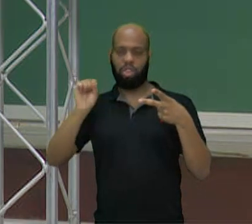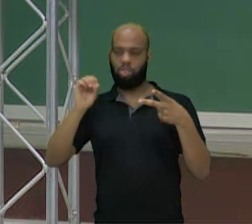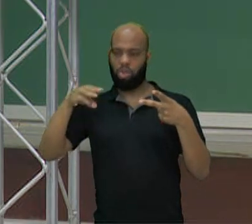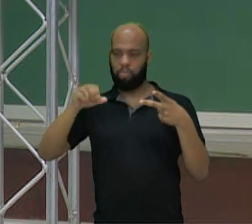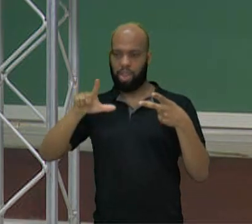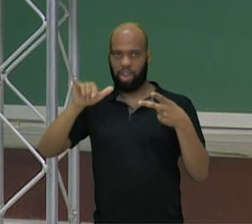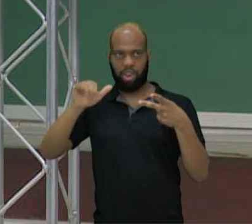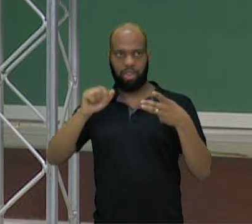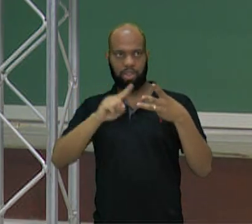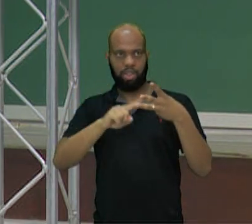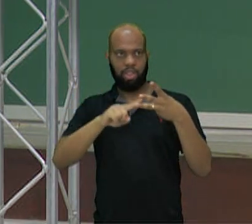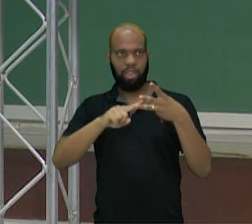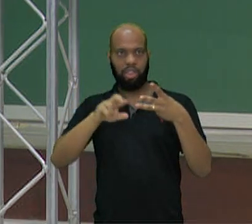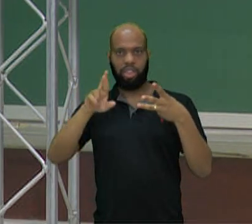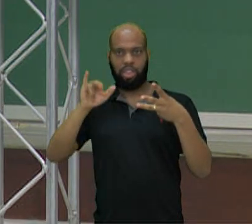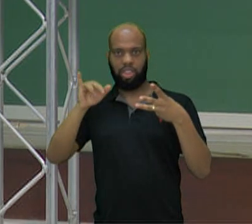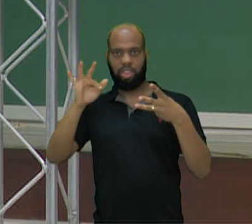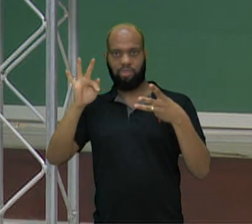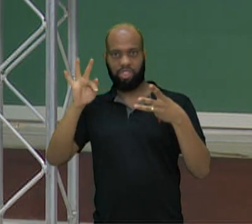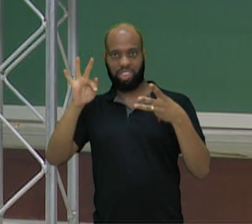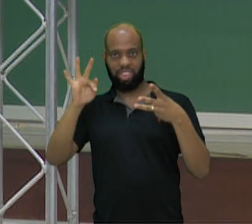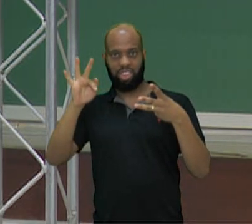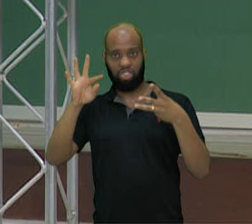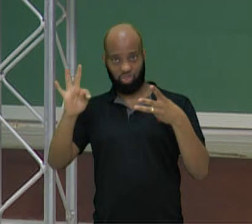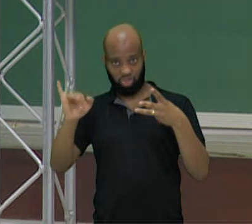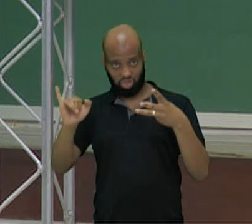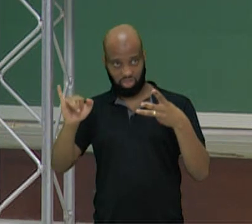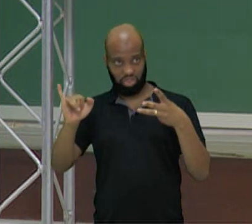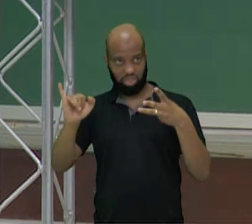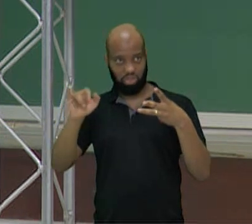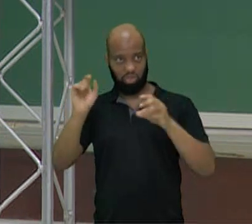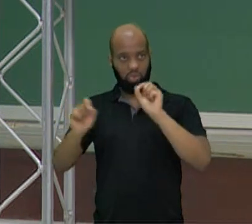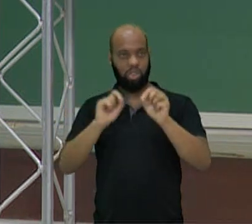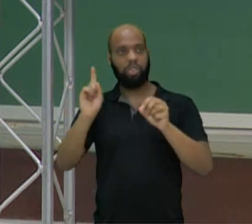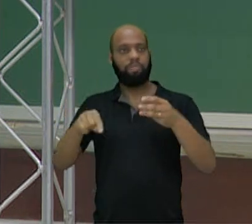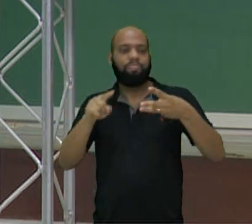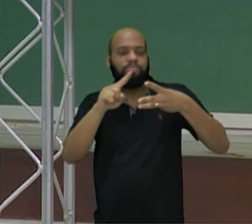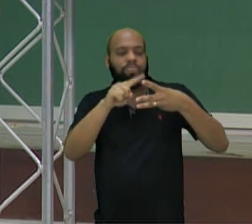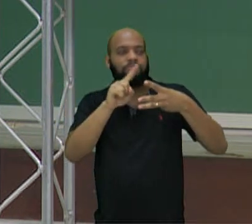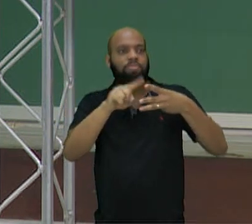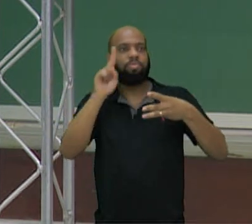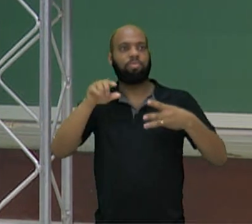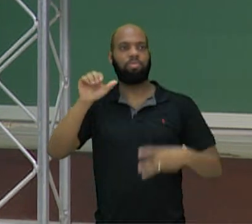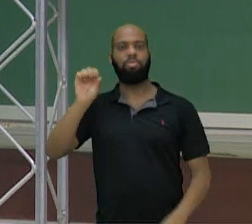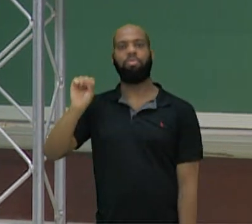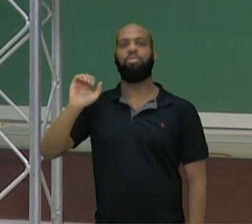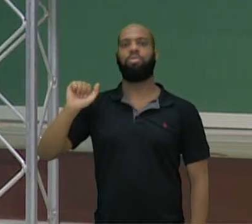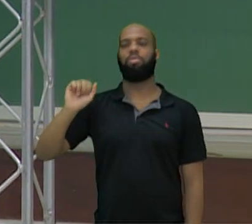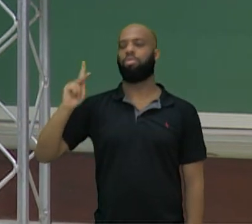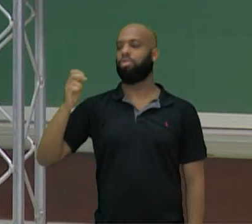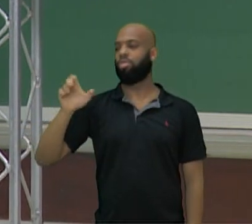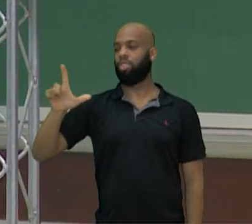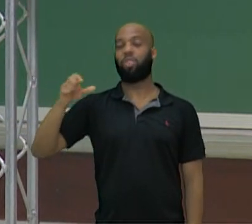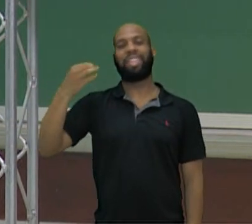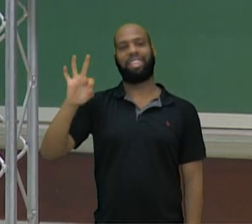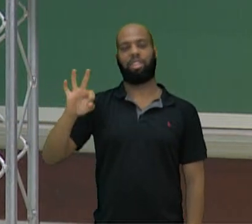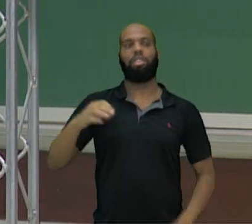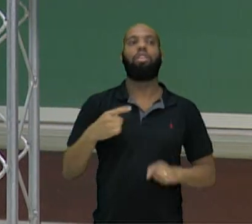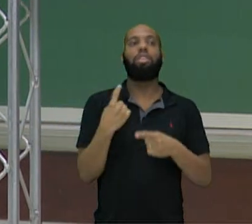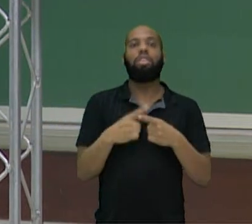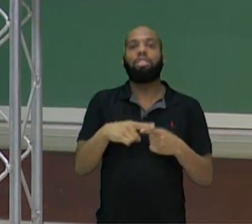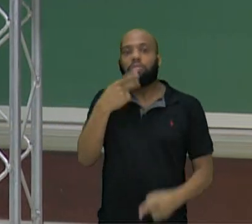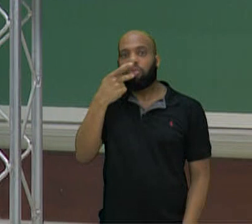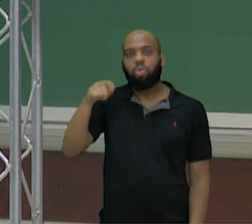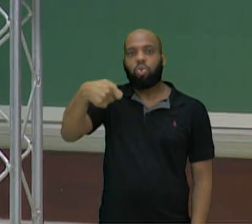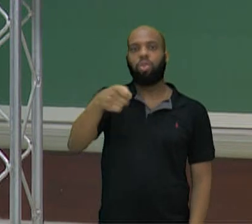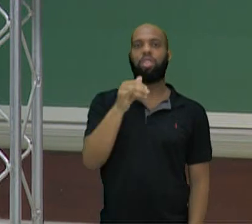Rift Valley? Sem sombra de dúvida, a região do Sahel. Quero tomar uma atençãozinha aqui para vocês. Quando a gente